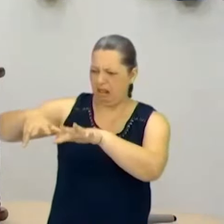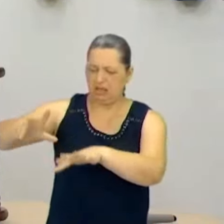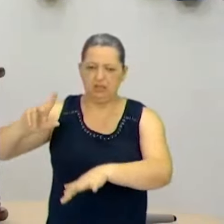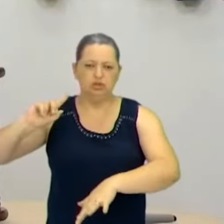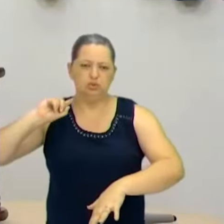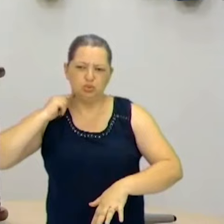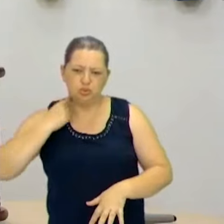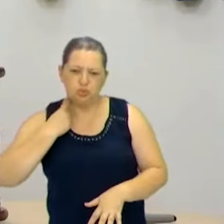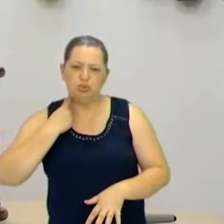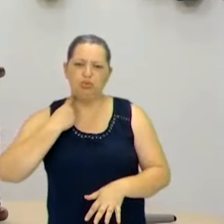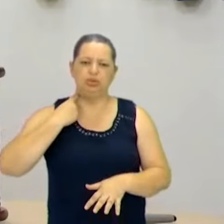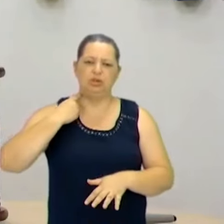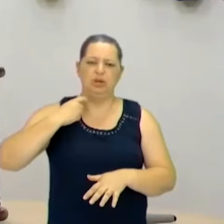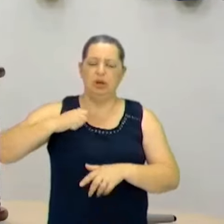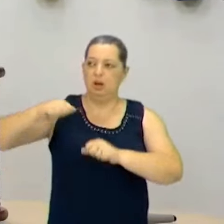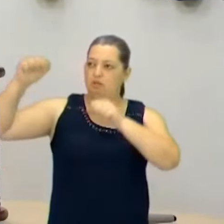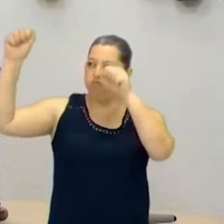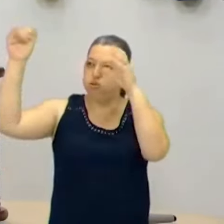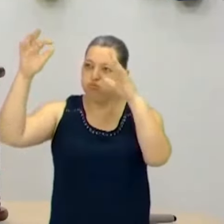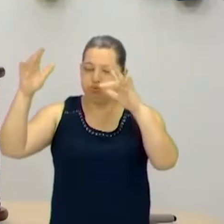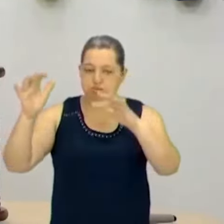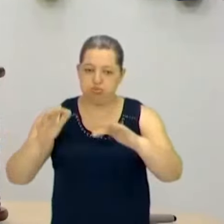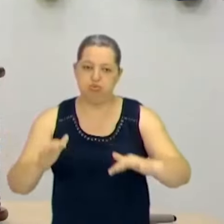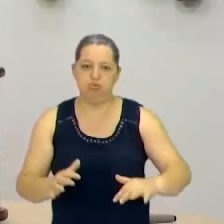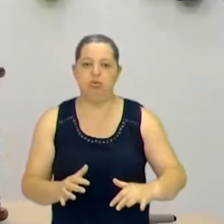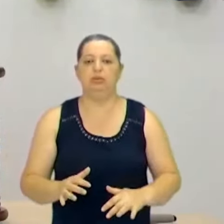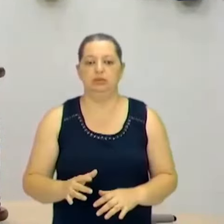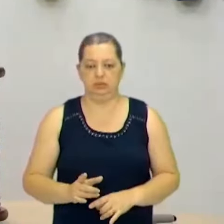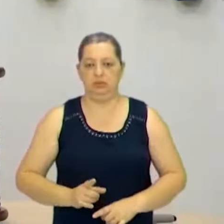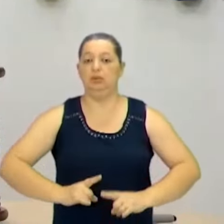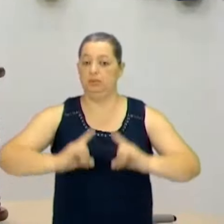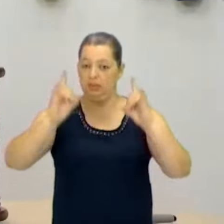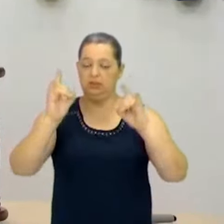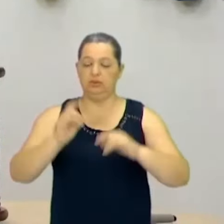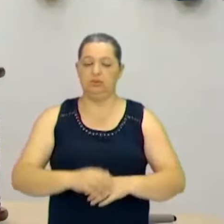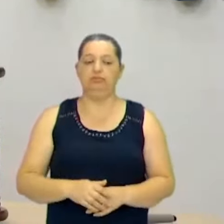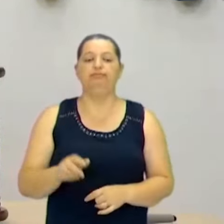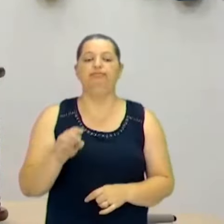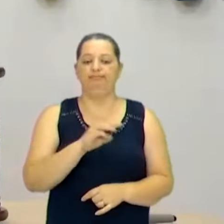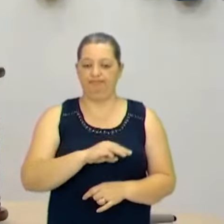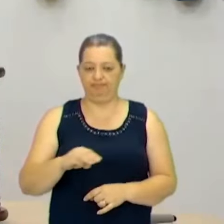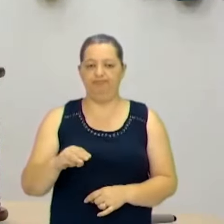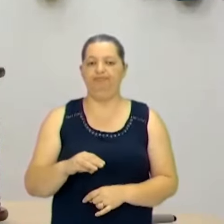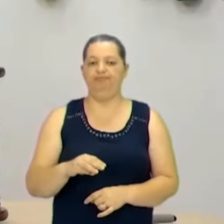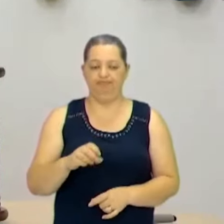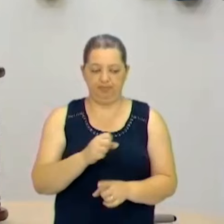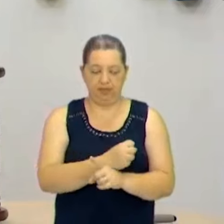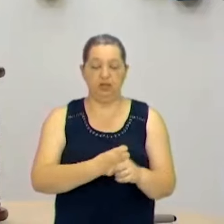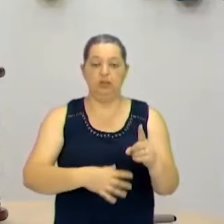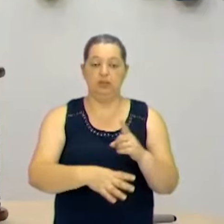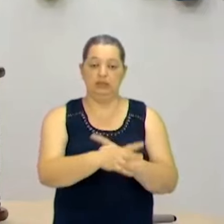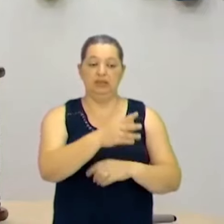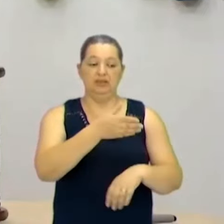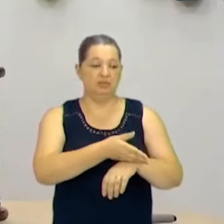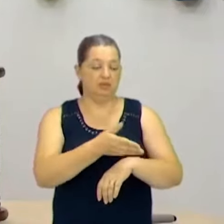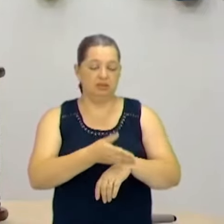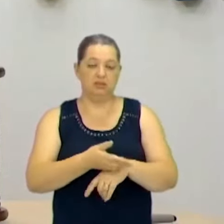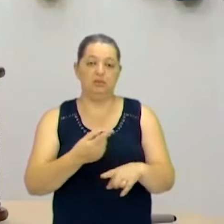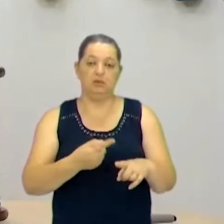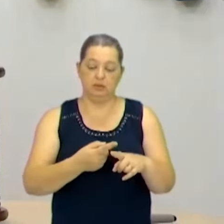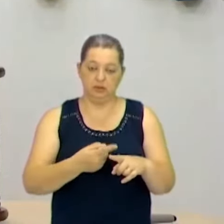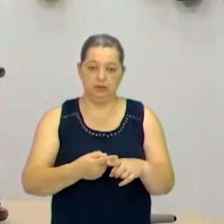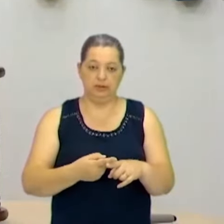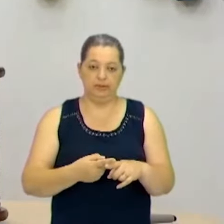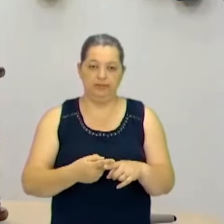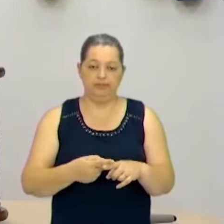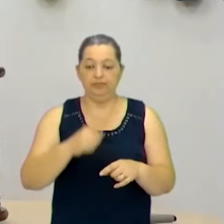da poeira ali que saiu do prédio. Então, foi um momento que a sociedade, ela participa, né? Estávamos todos, inclusive,